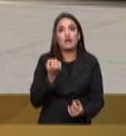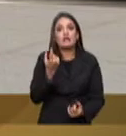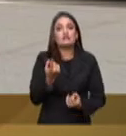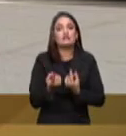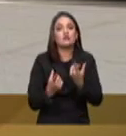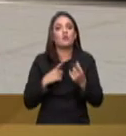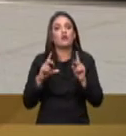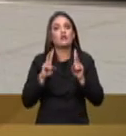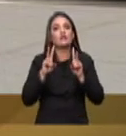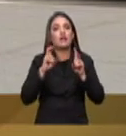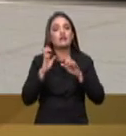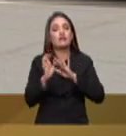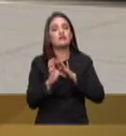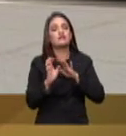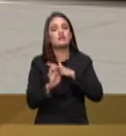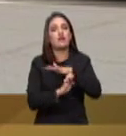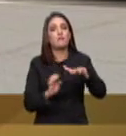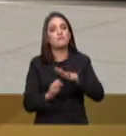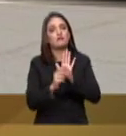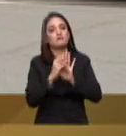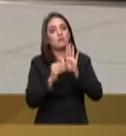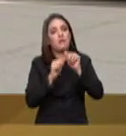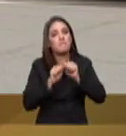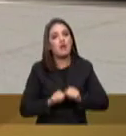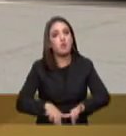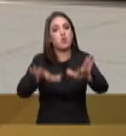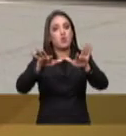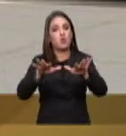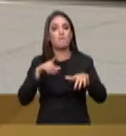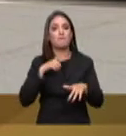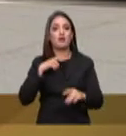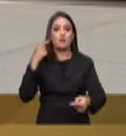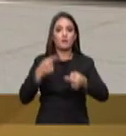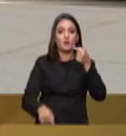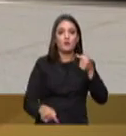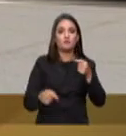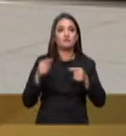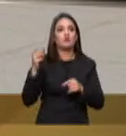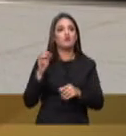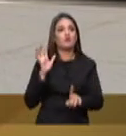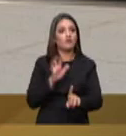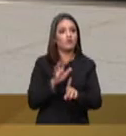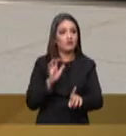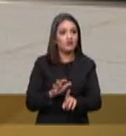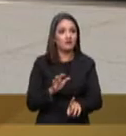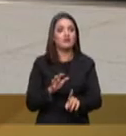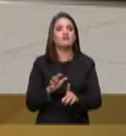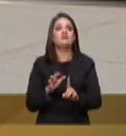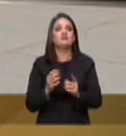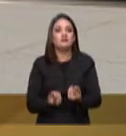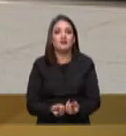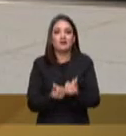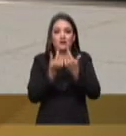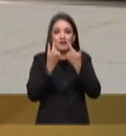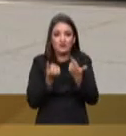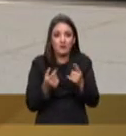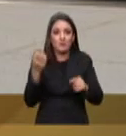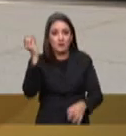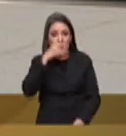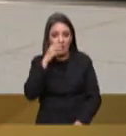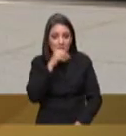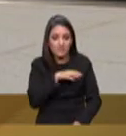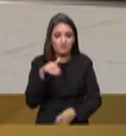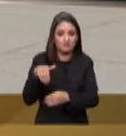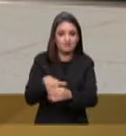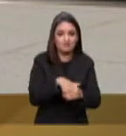ao impulsionamento pago de conteúdo com o fito de coibir a influência do poder econômico, o abuso do poder político na propaganda eleitoral,